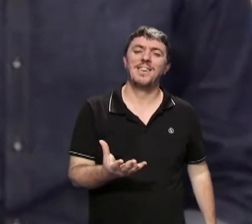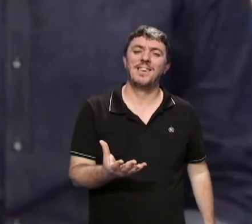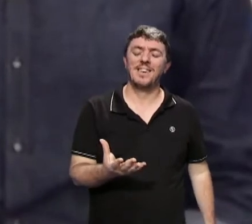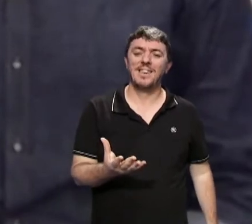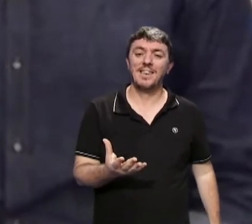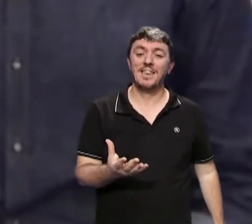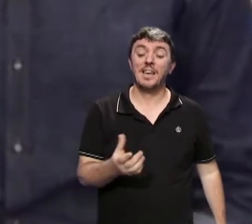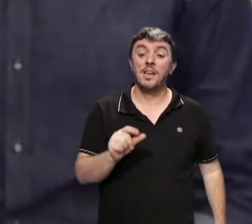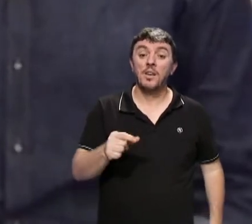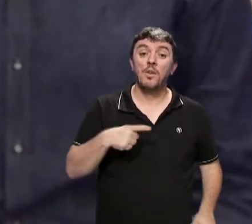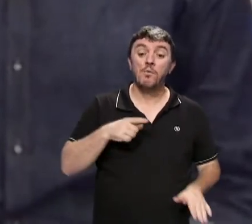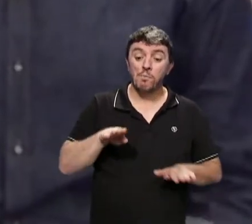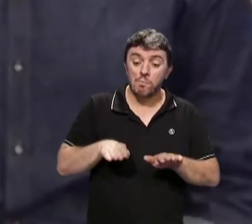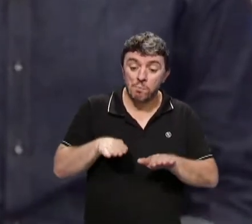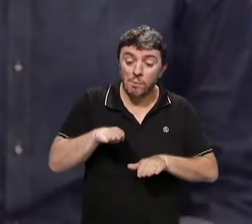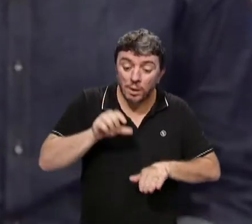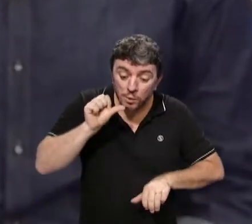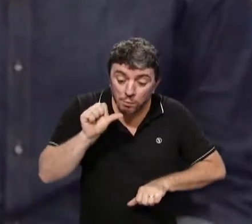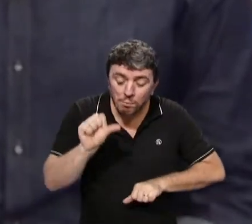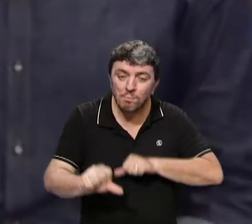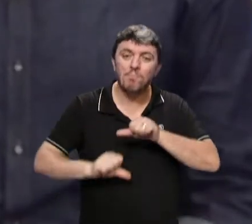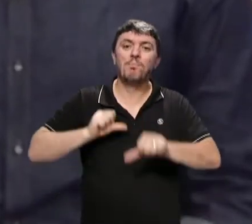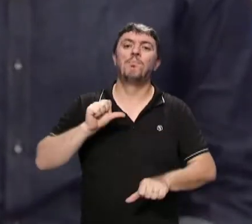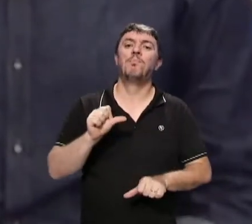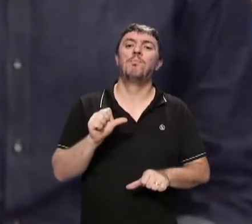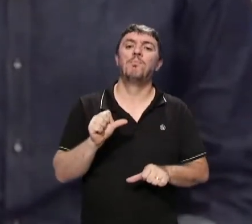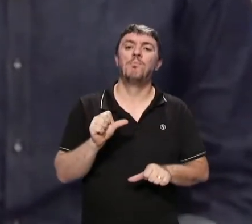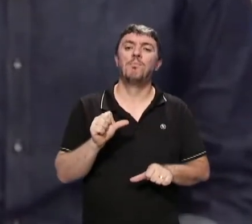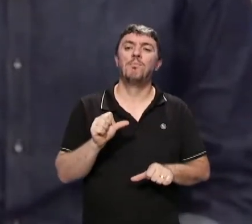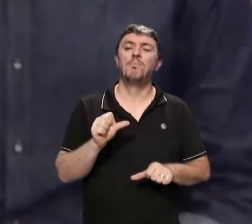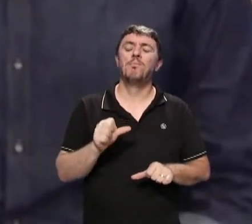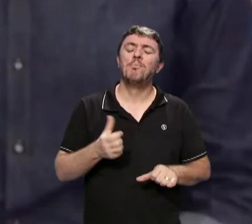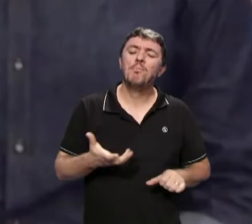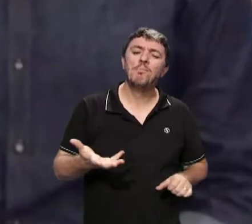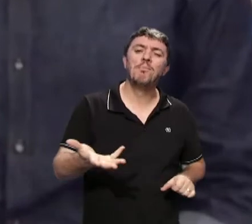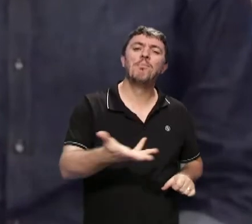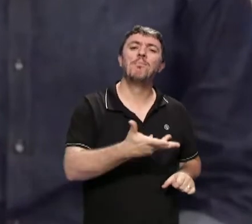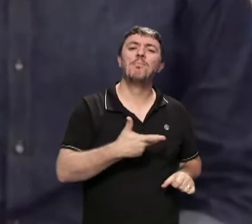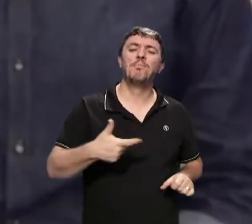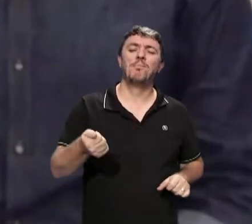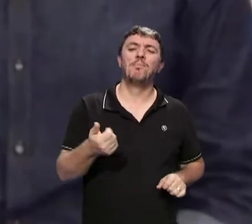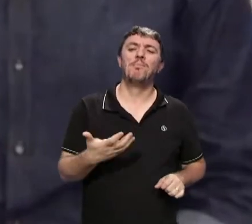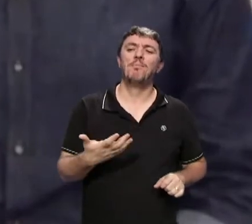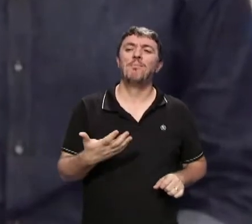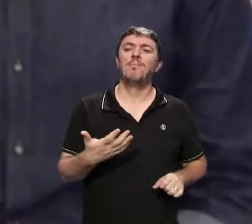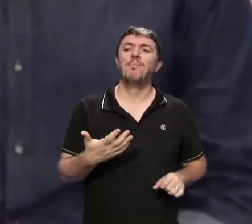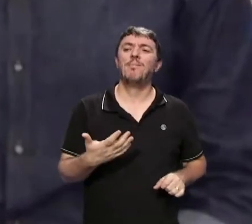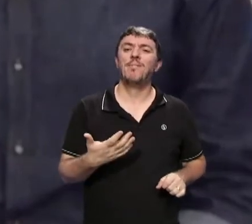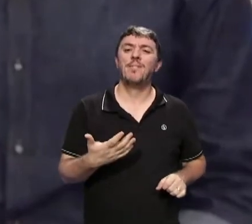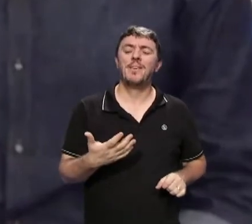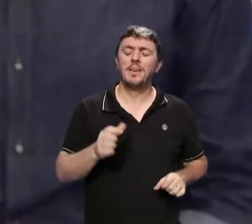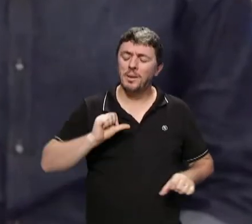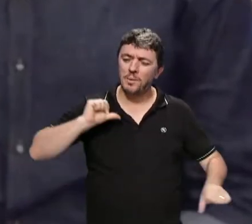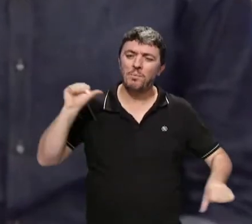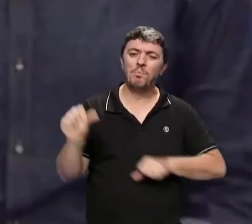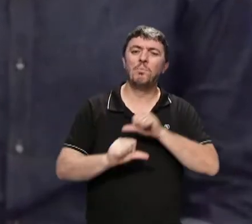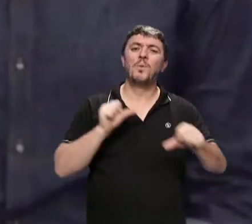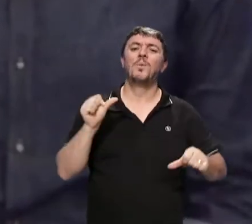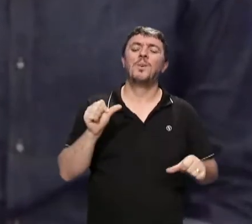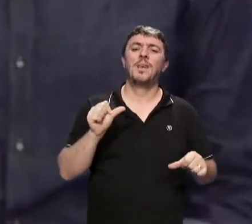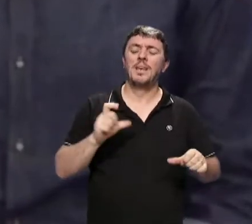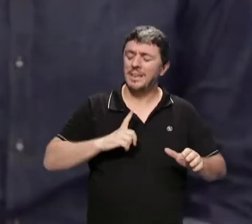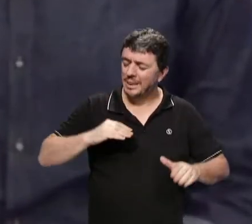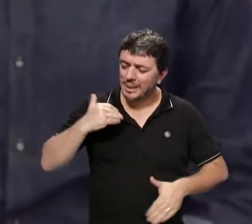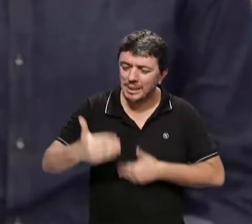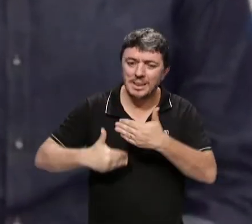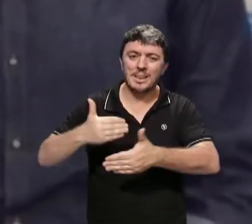dá o passo para a mudança, amor, o universo, pega que nem aqueles globinhos, faz assim, ó, uau, muda tudo, e aí você faz, vamos embora, tem que seguir,